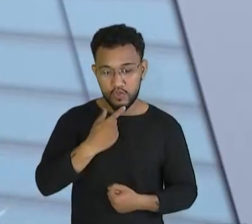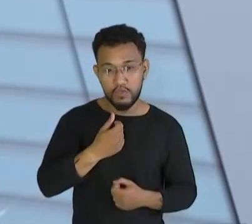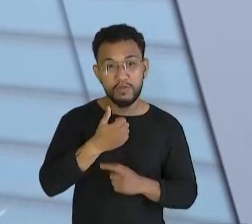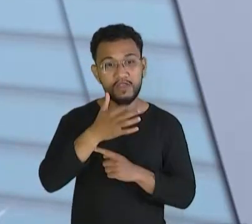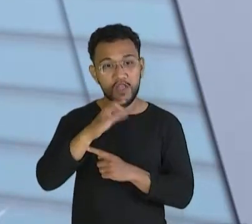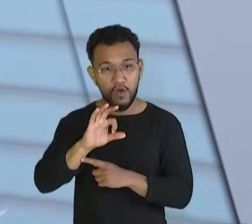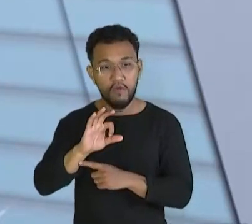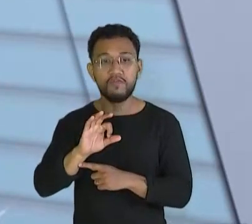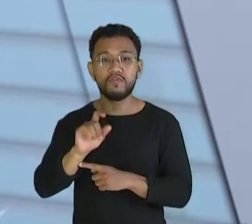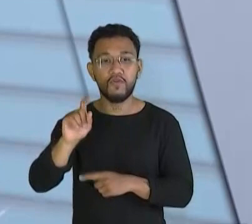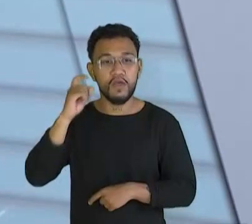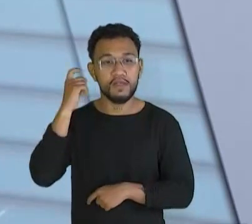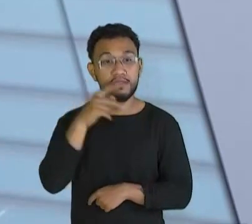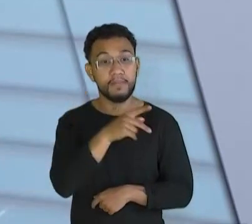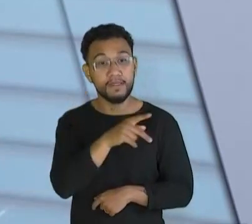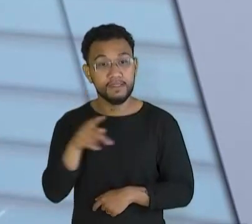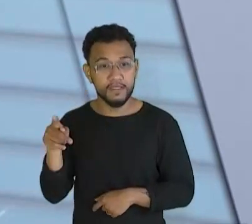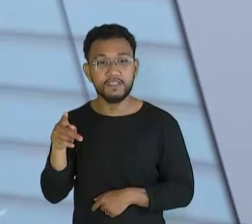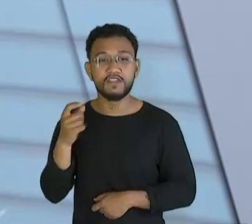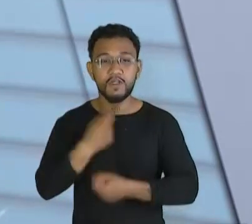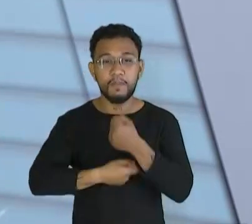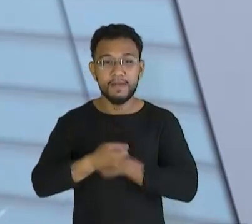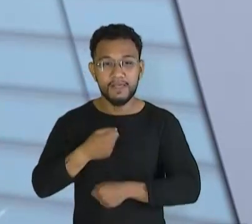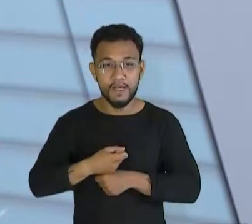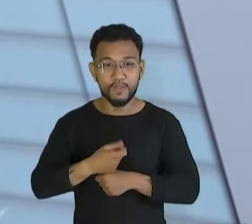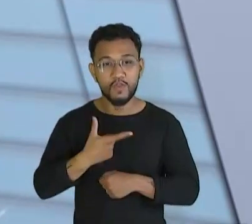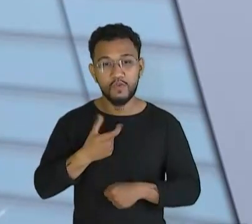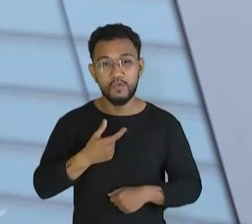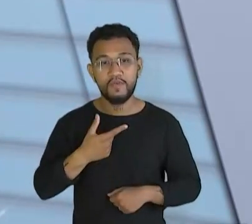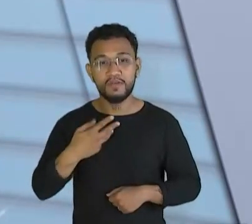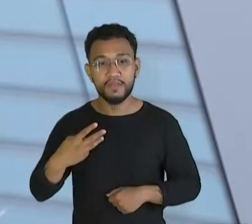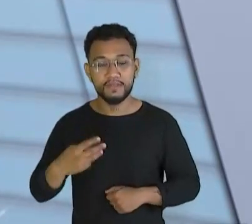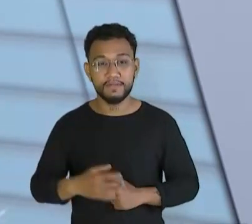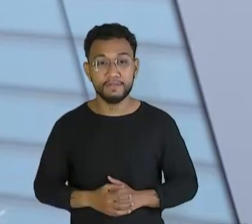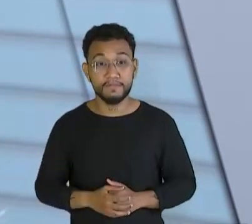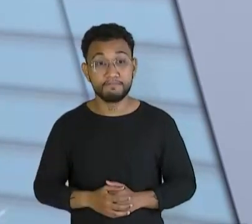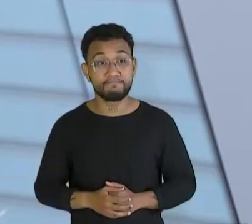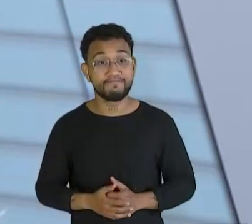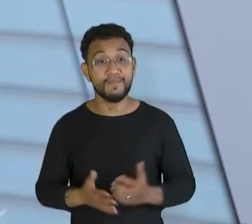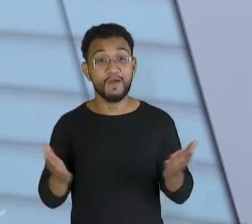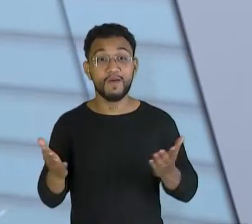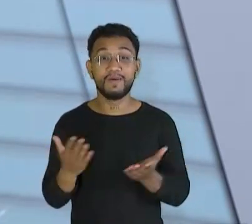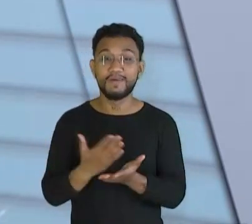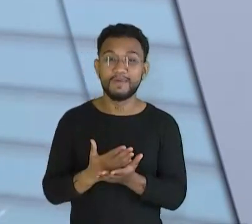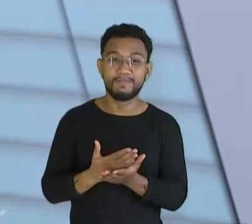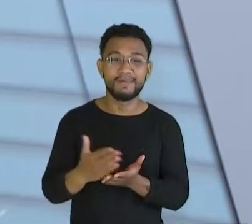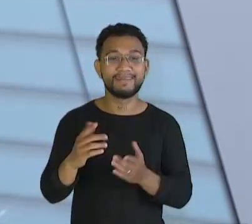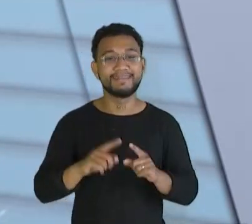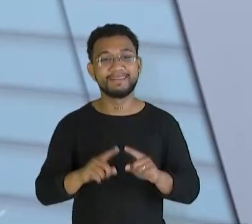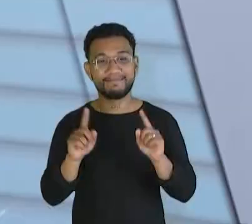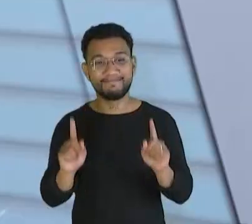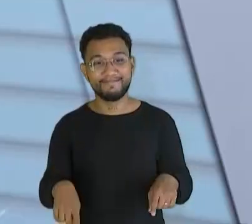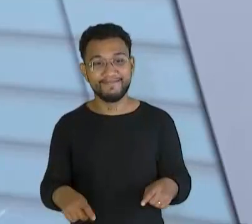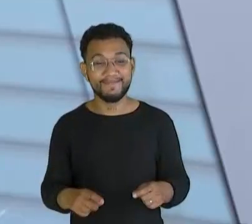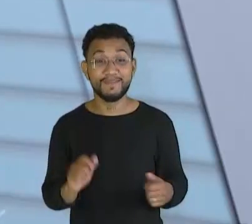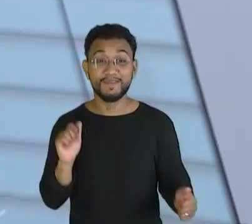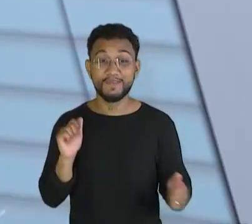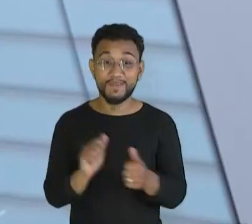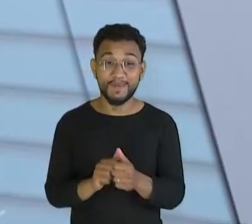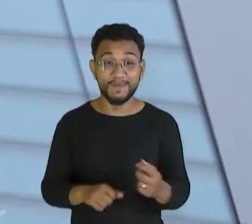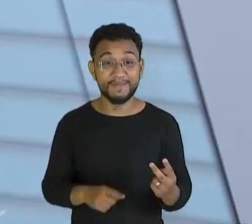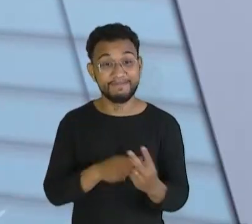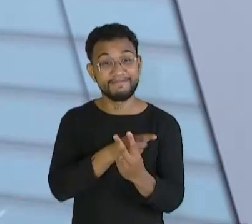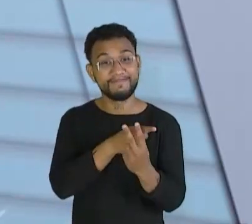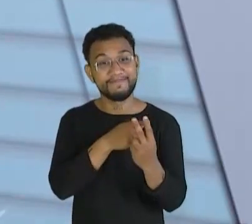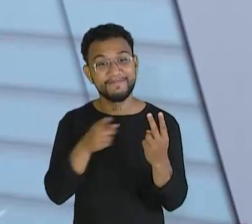casa na gestão passada, 2023. Está no ao programa, abraçando você com a Thaís Berdini,